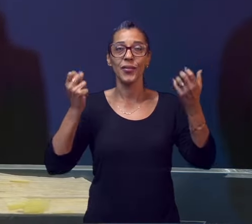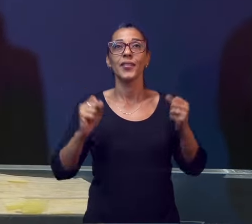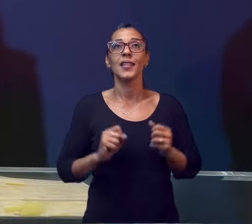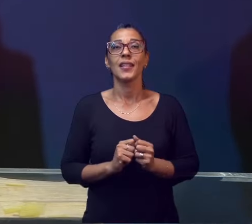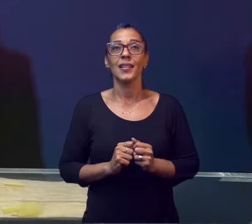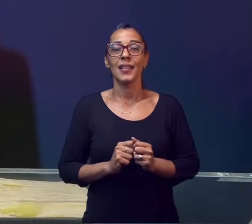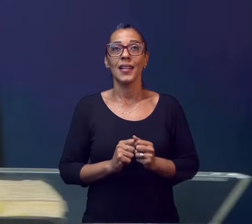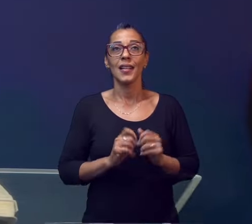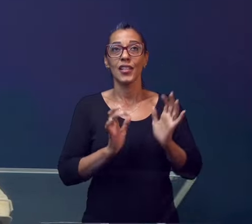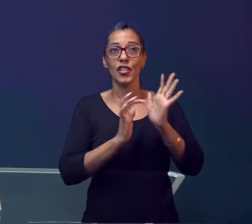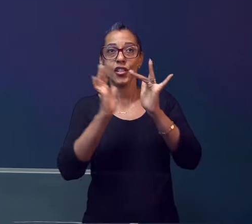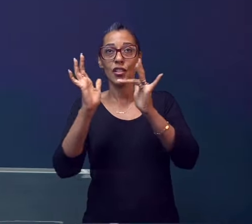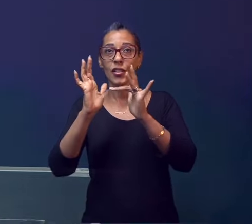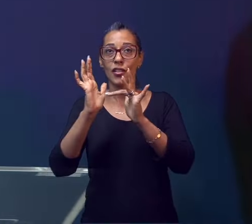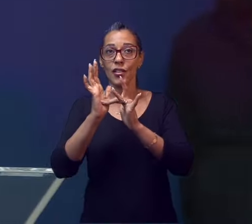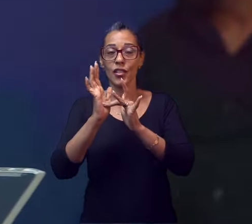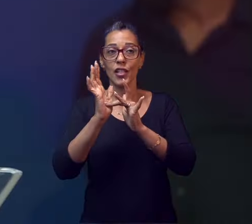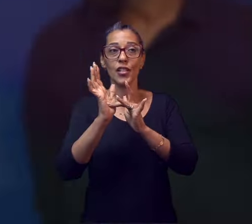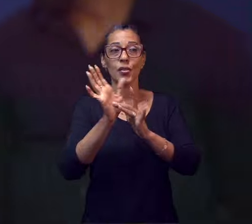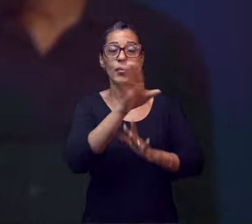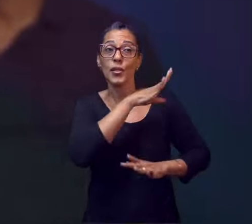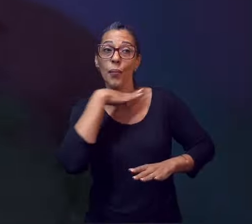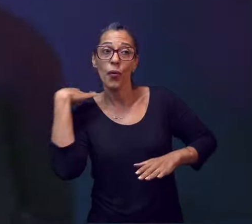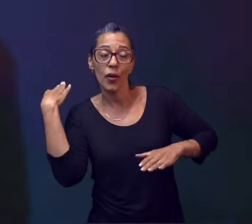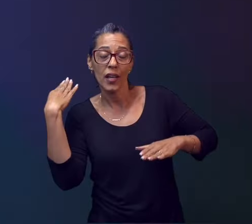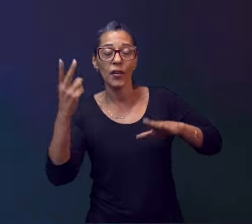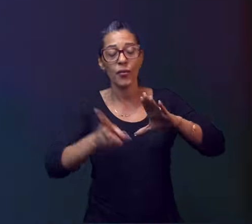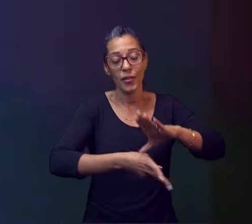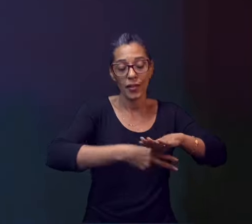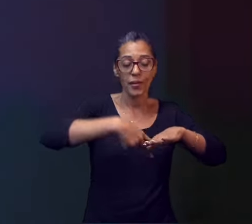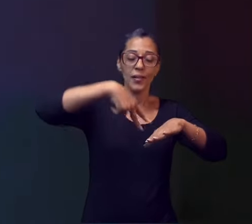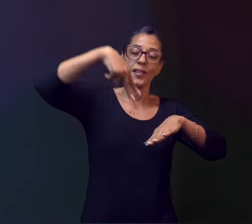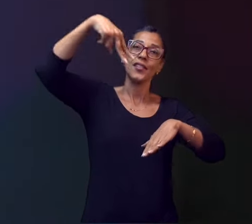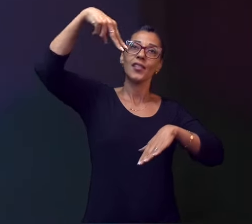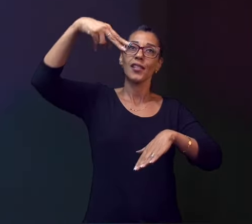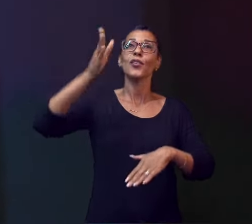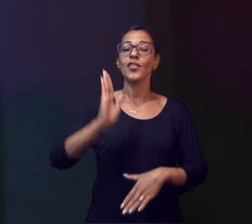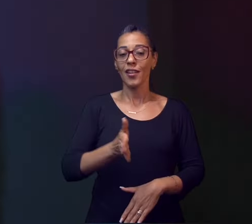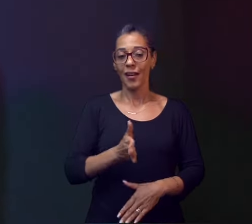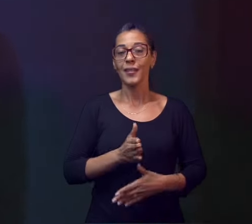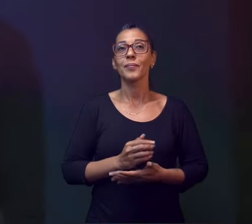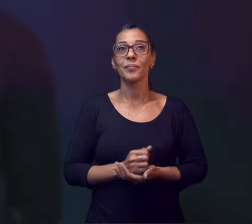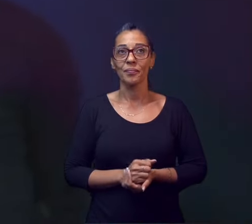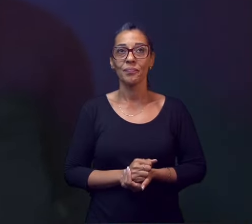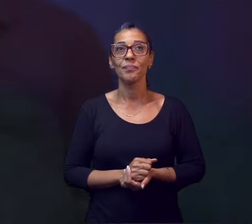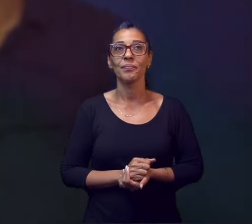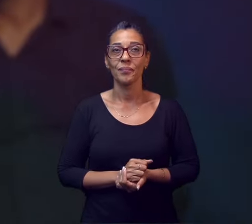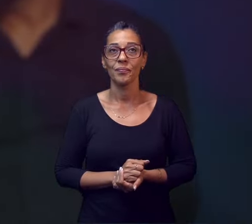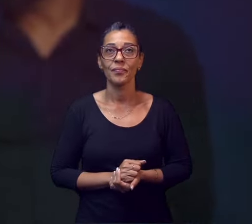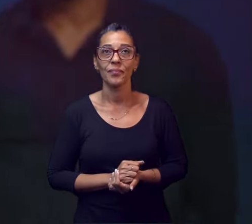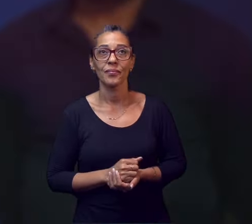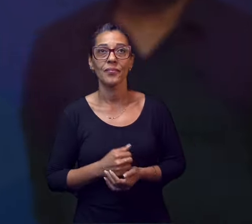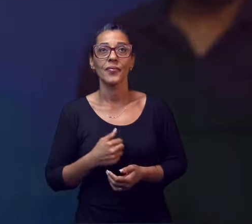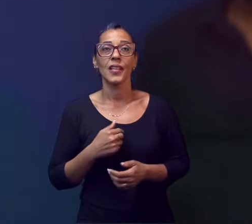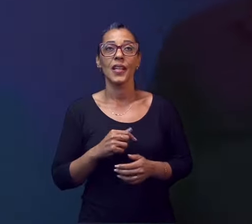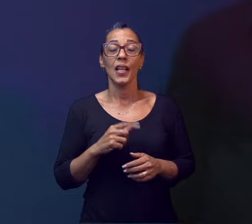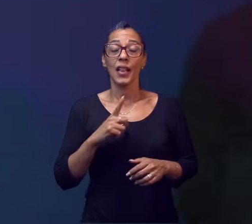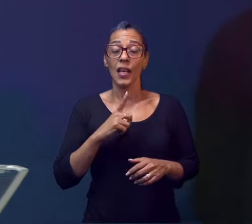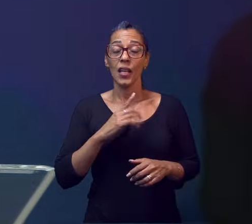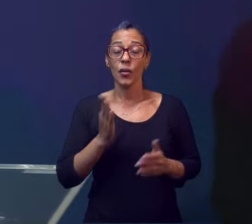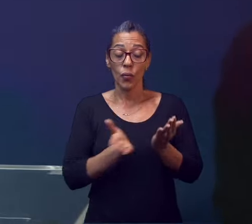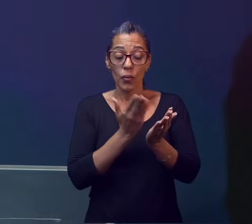ressurreição existe um livro que eu gosto muito o livro muito